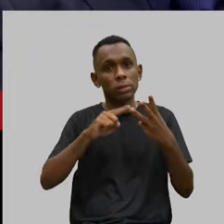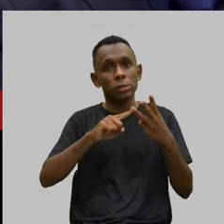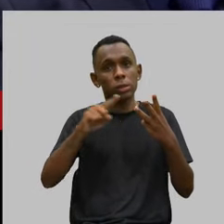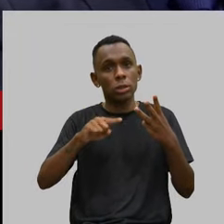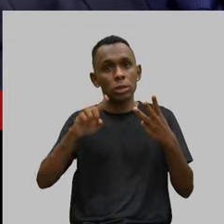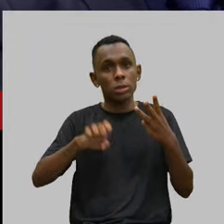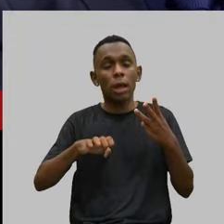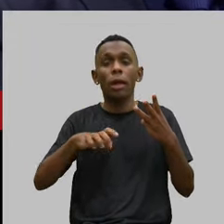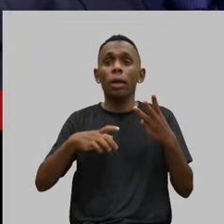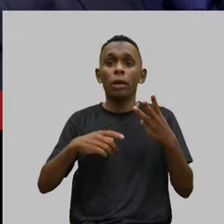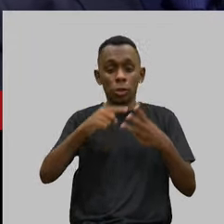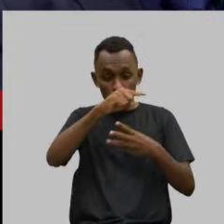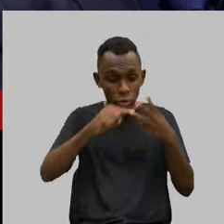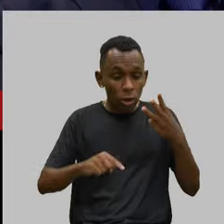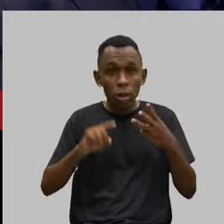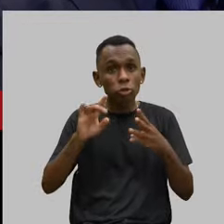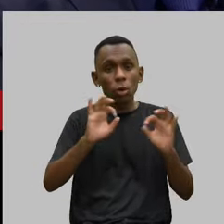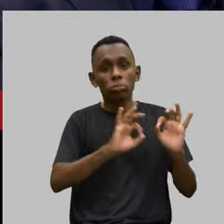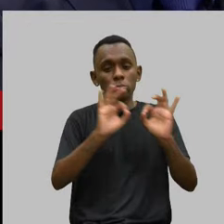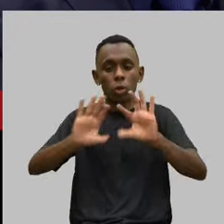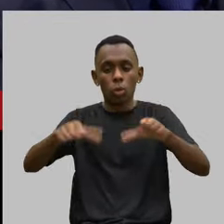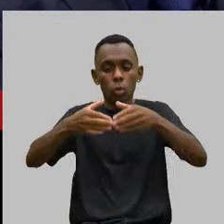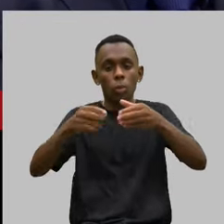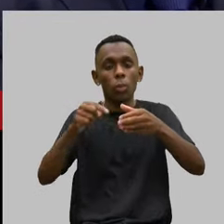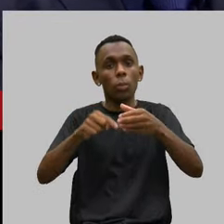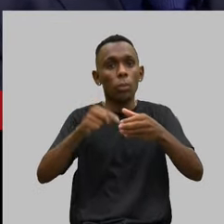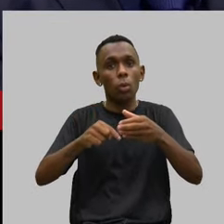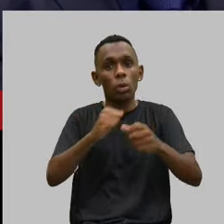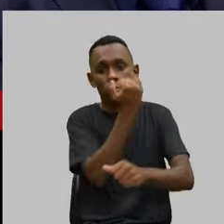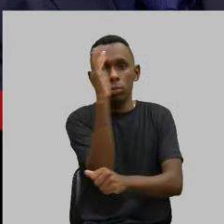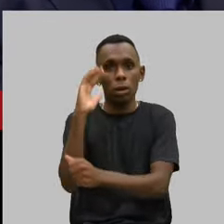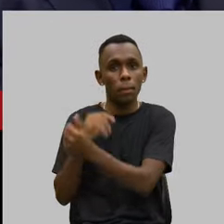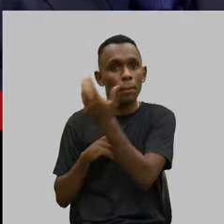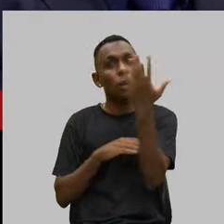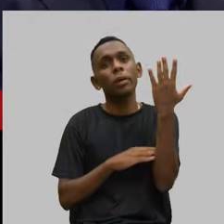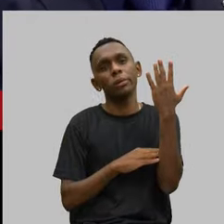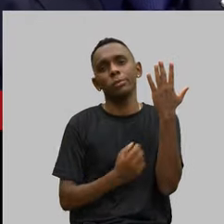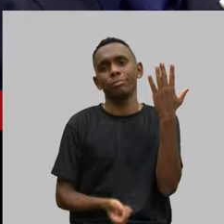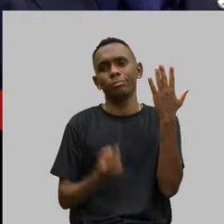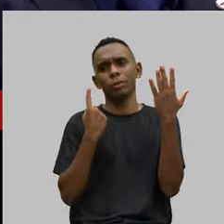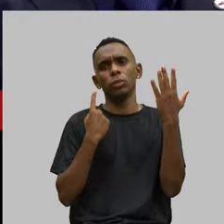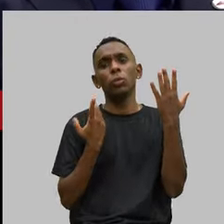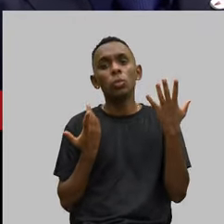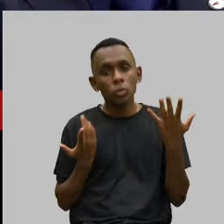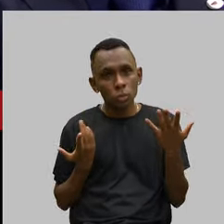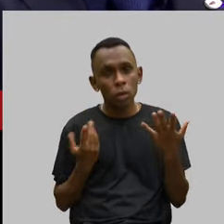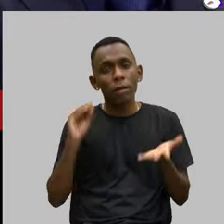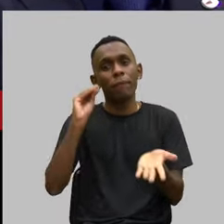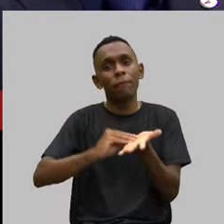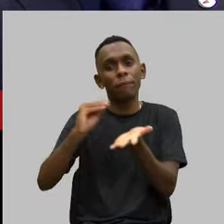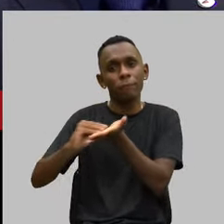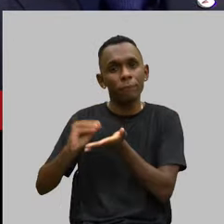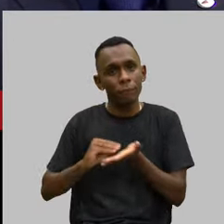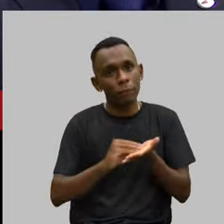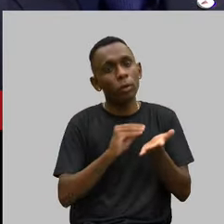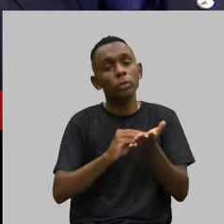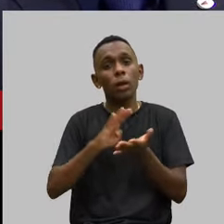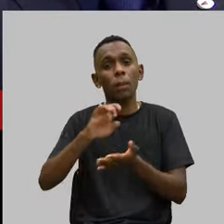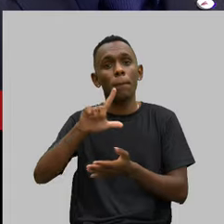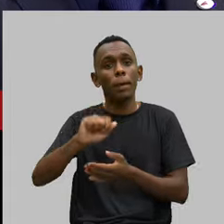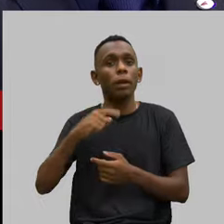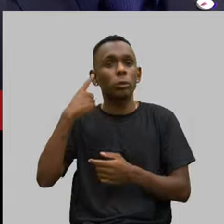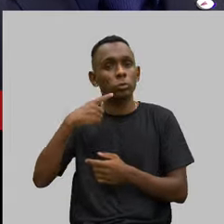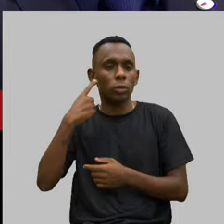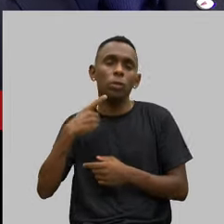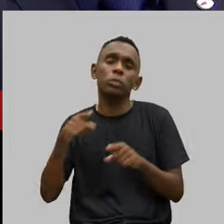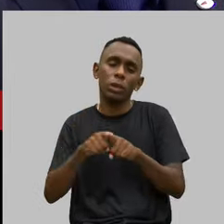acompanhamos a comissão de Meio Ambiente né e amos a ausência da deputada Bela Gonçalves que por motivo